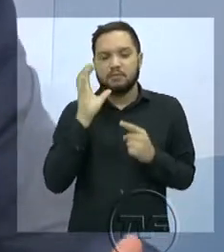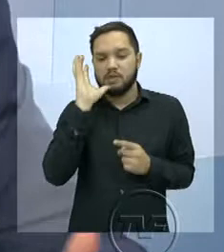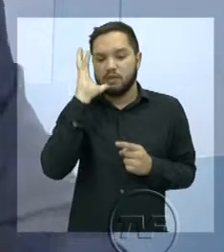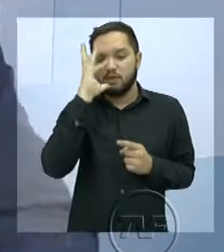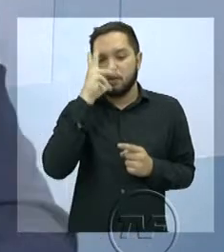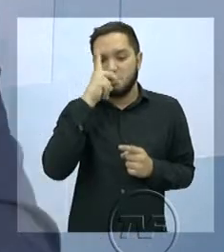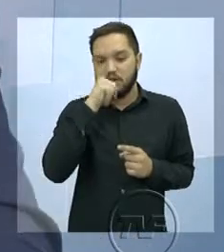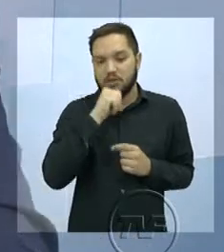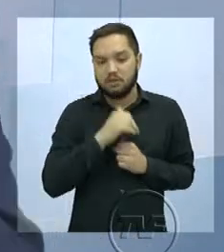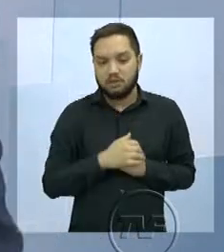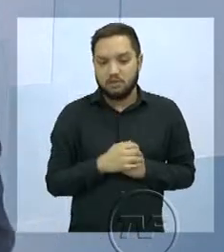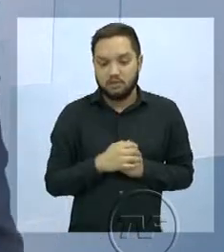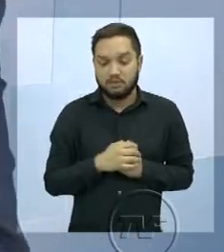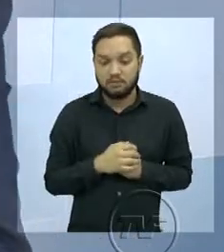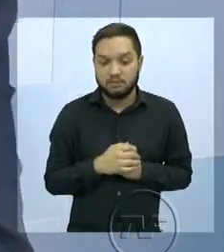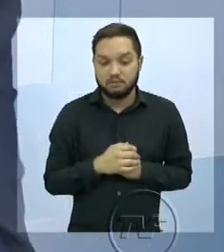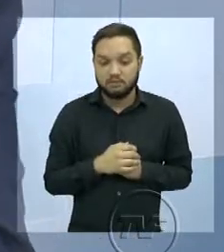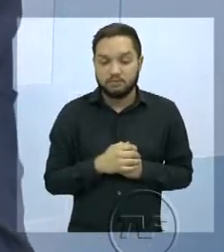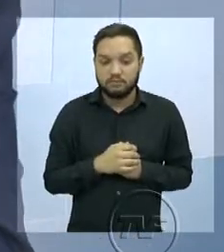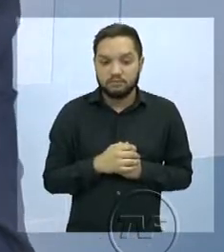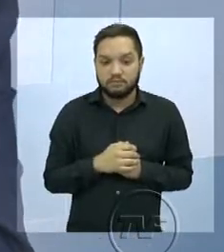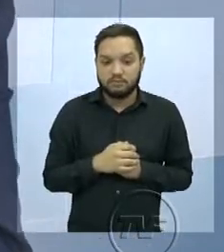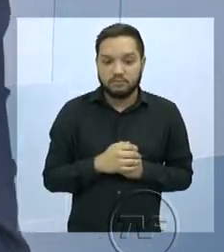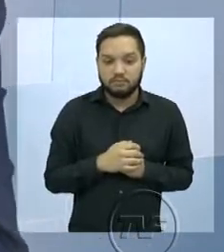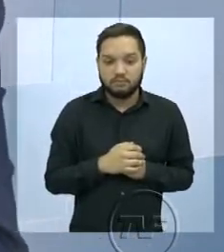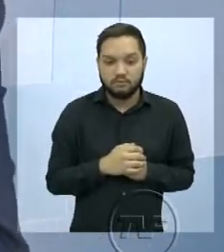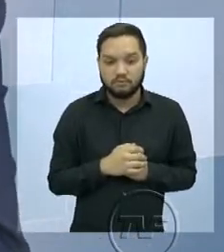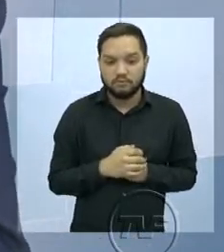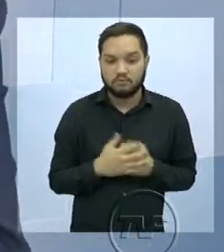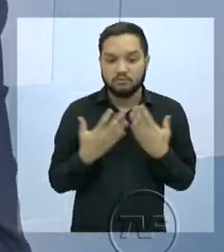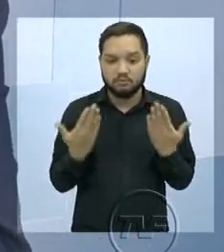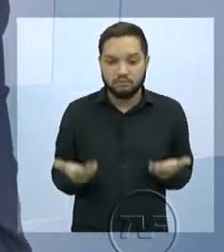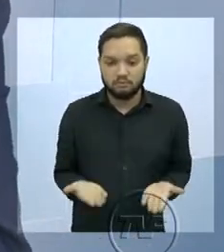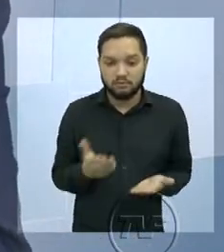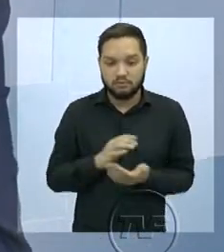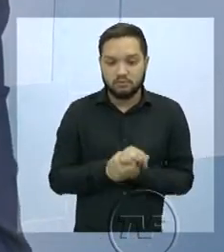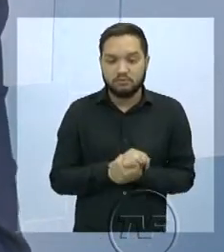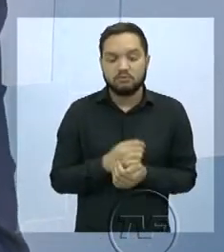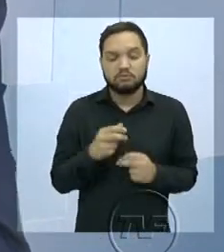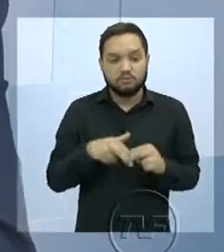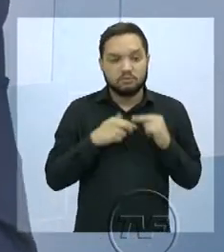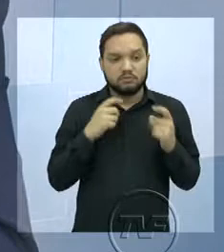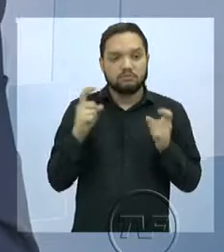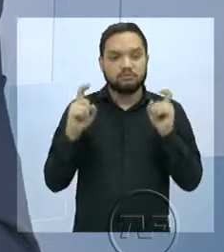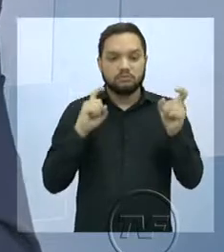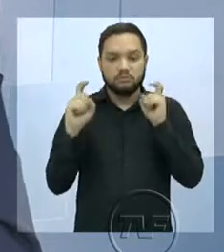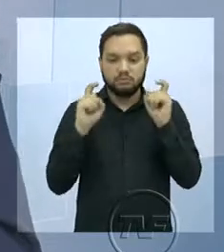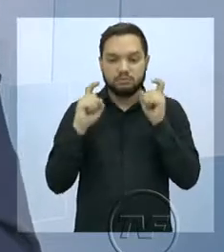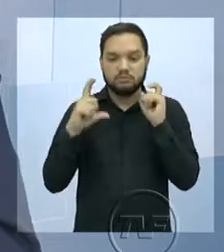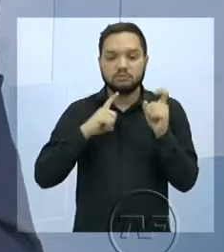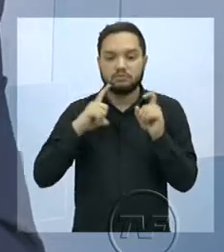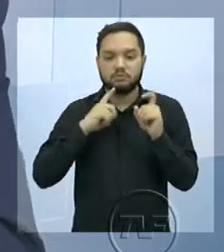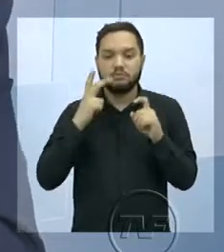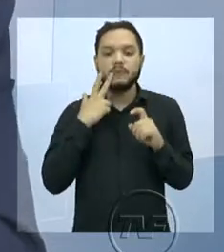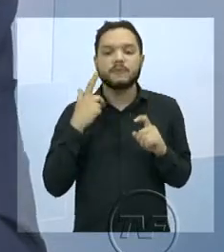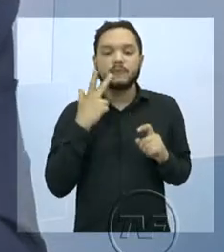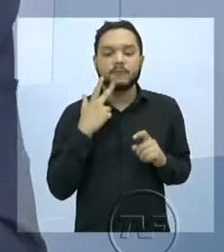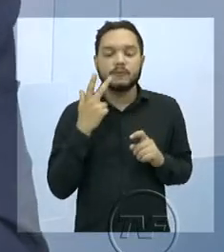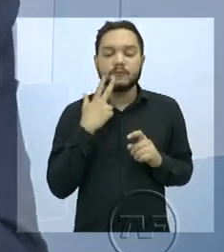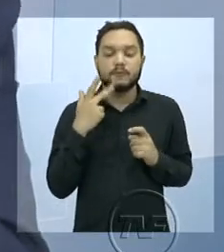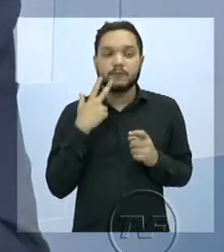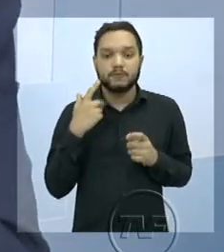em idade realmente frondosa. Então a gente tem levantado essa discussão, né? Fortaleza tem uma cobertura vegetal,